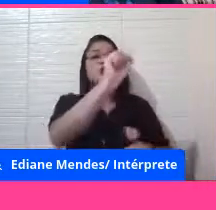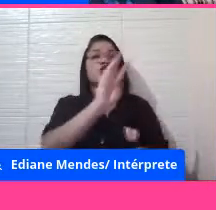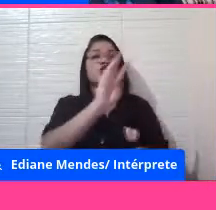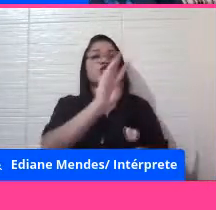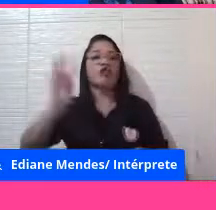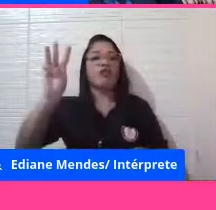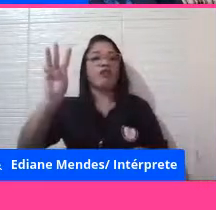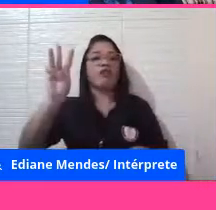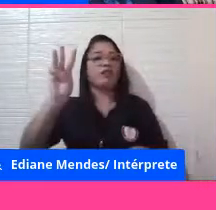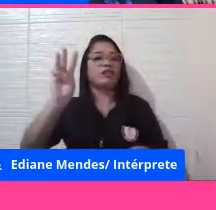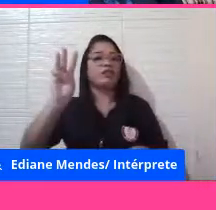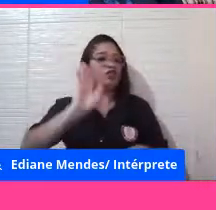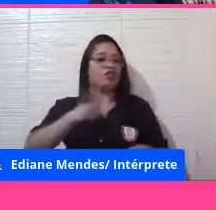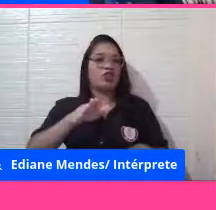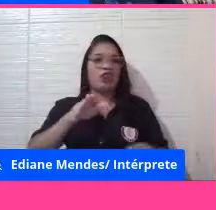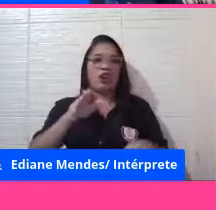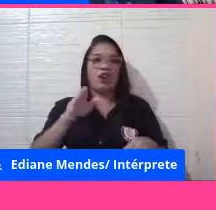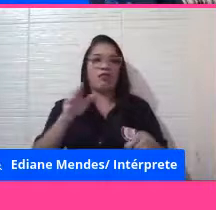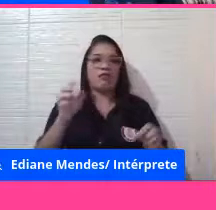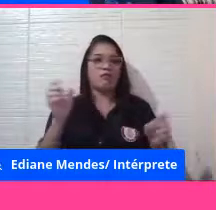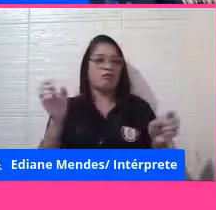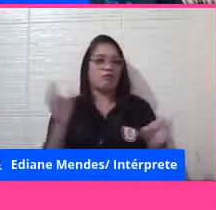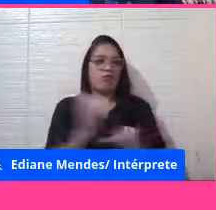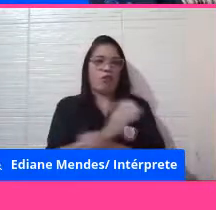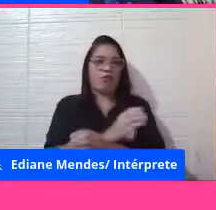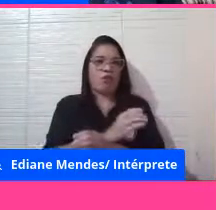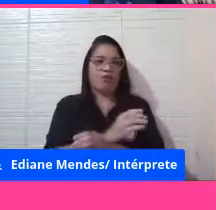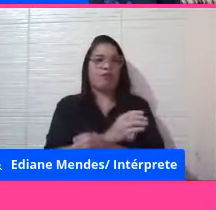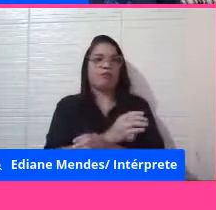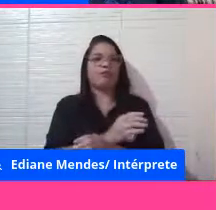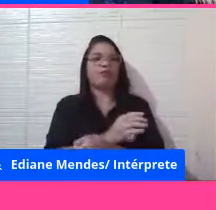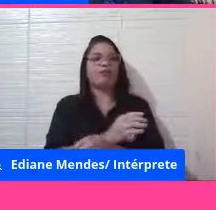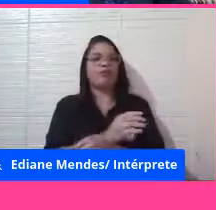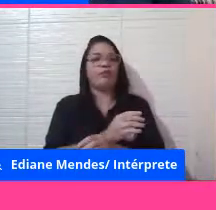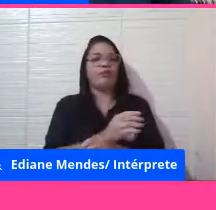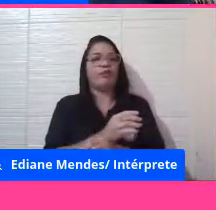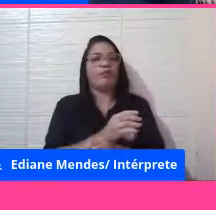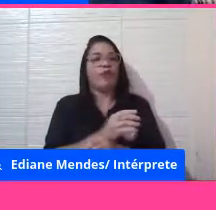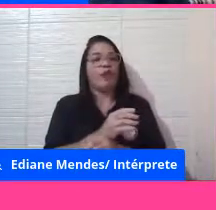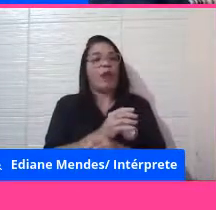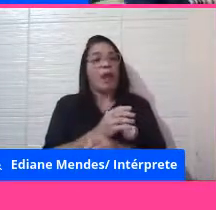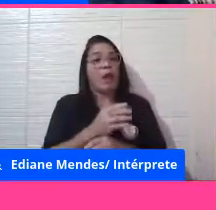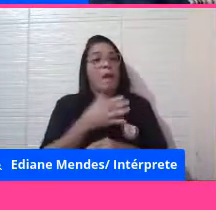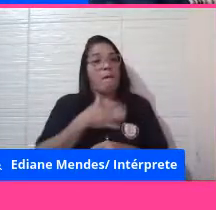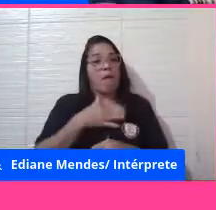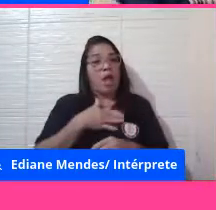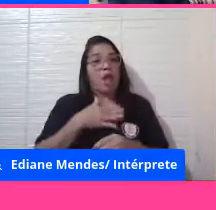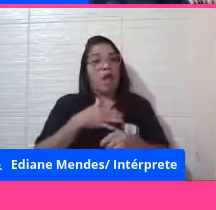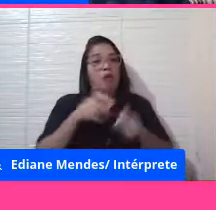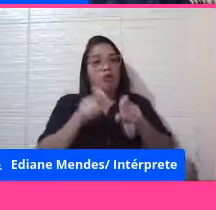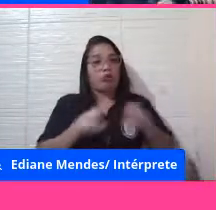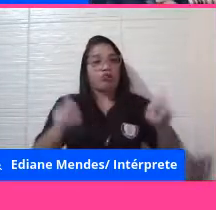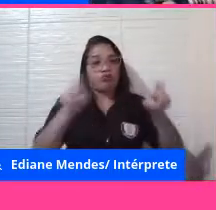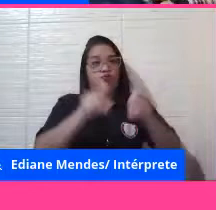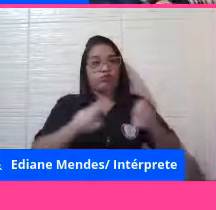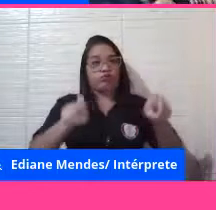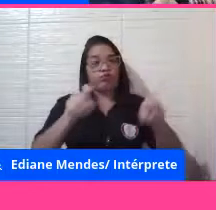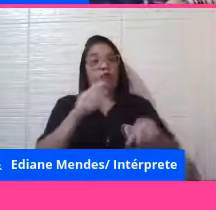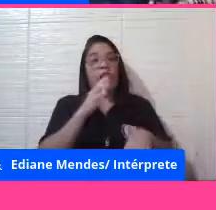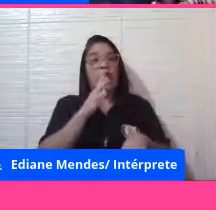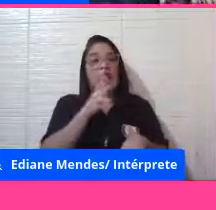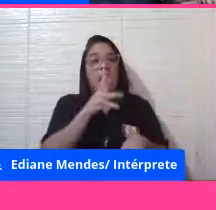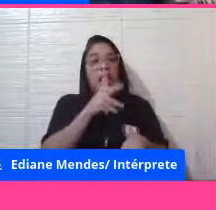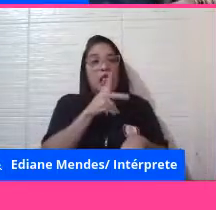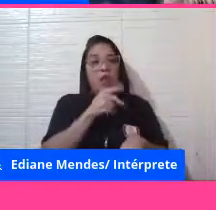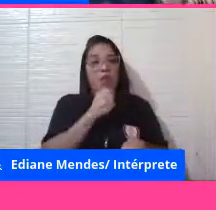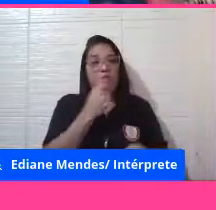sendo instalado. Enquanto ele é instalado, que no meu computador demorou 1 minuto para ser instalado, eu dei mais ou menos, imaginei